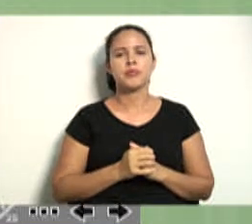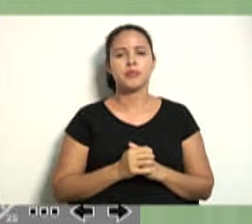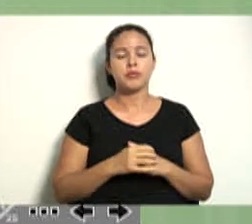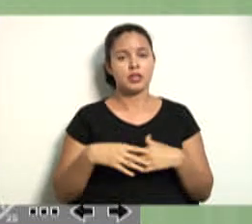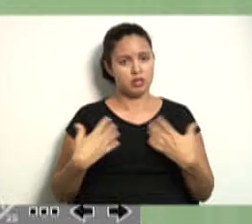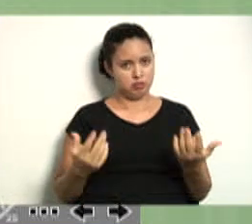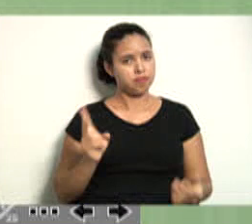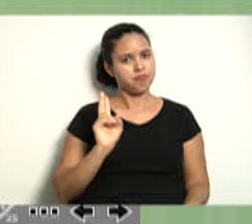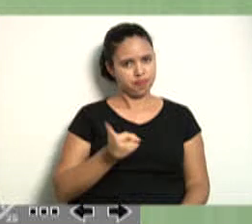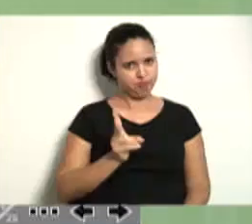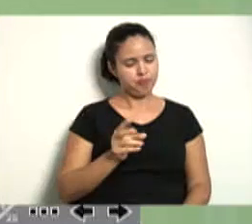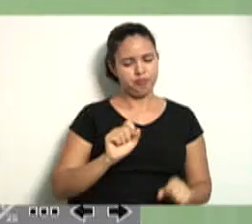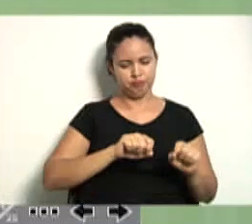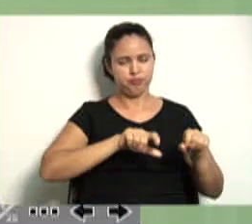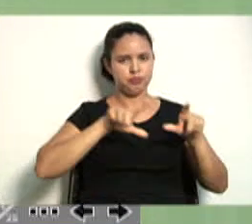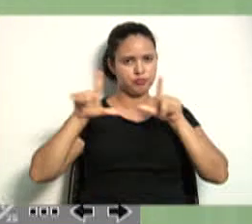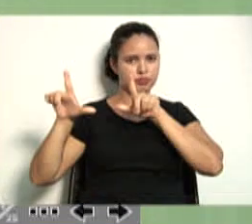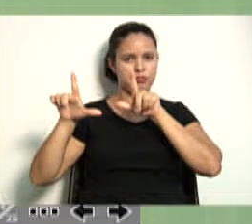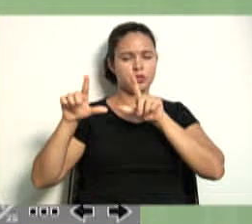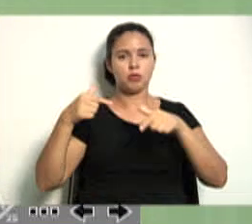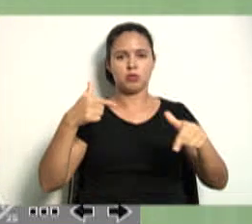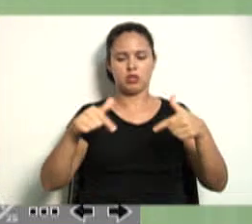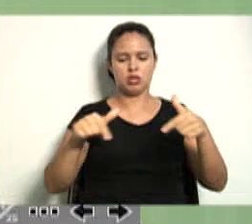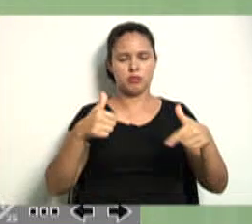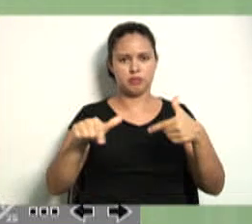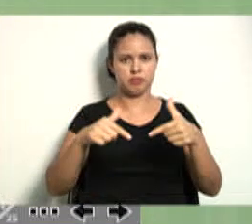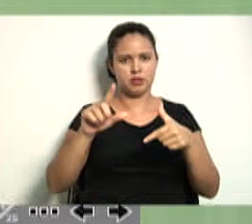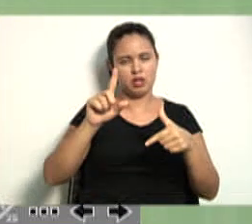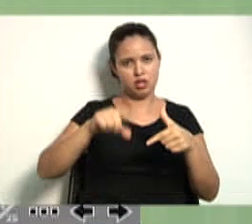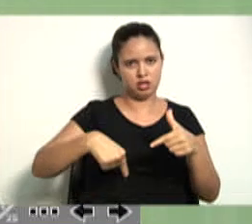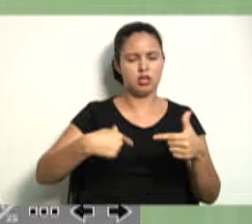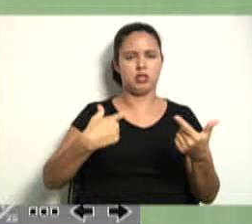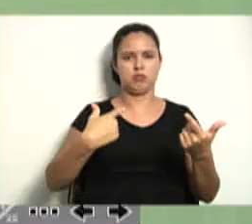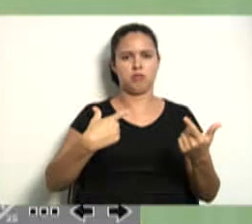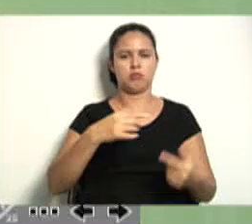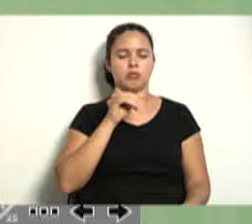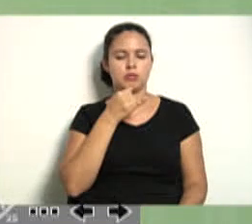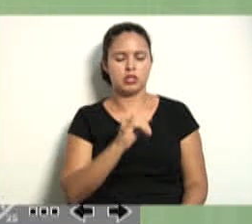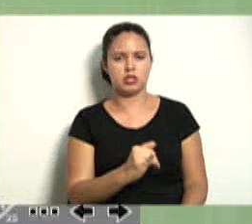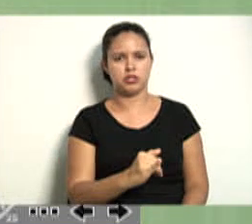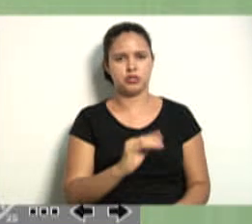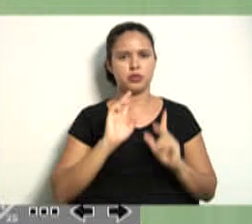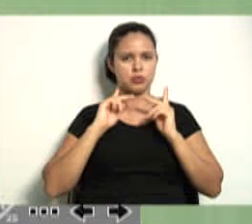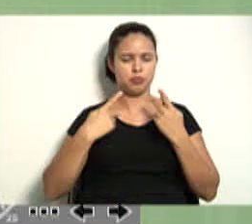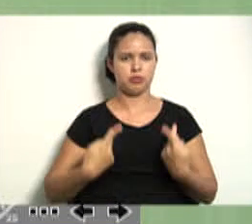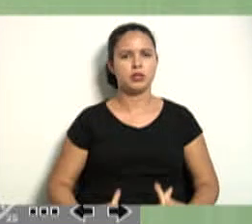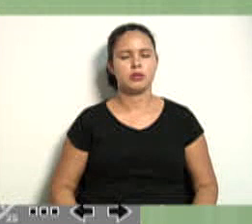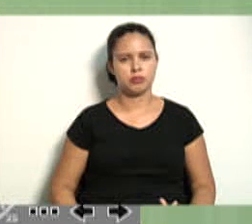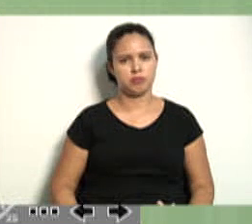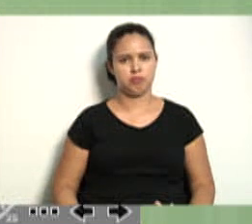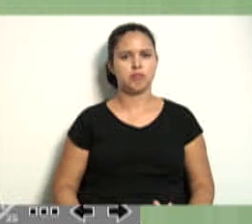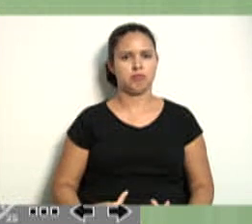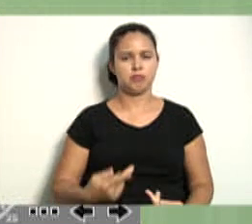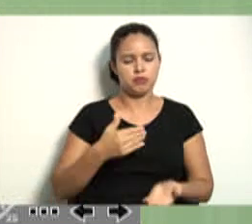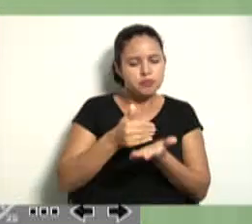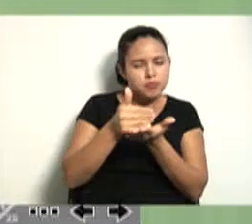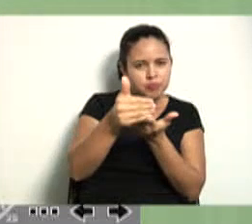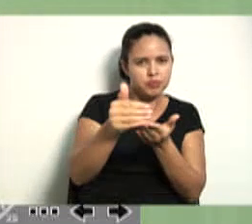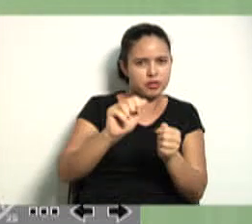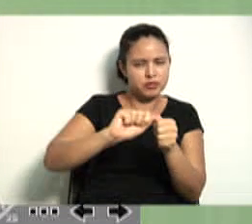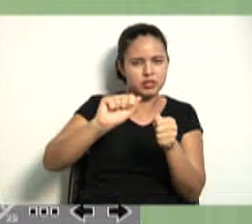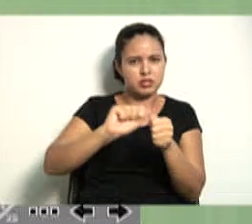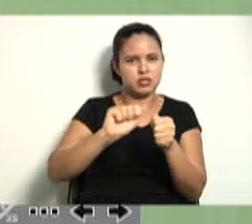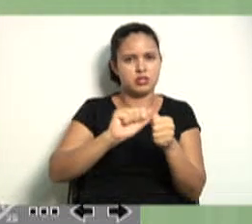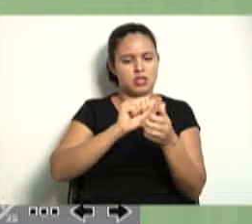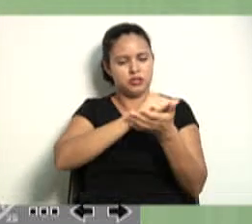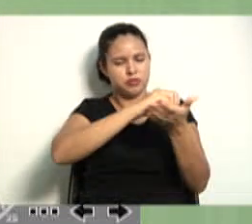Vamos lá então para o slide. O trabalho é dispêndio de energia humana para realizar uma atividade